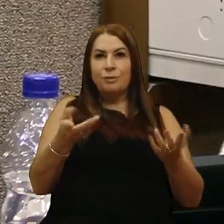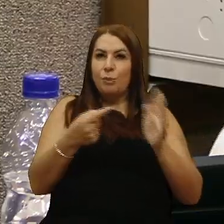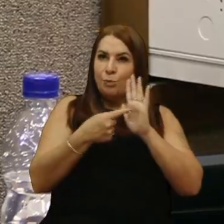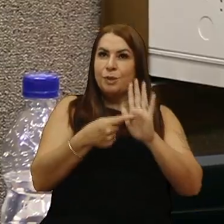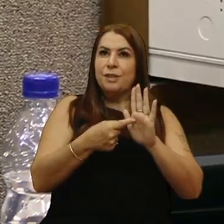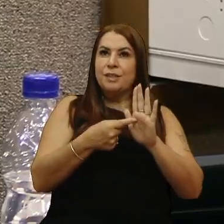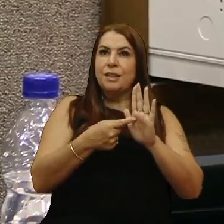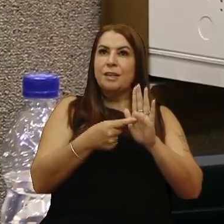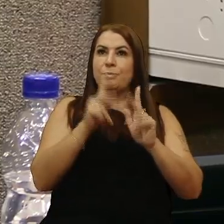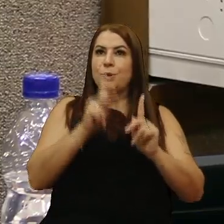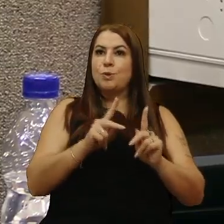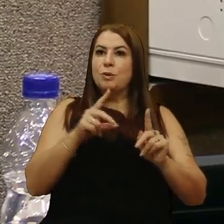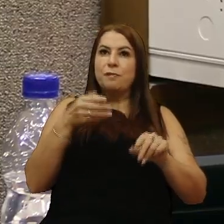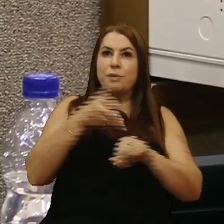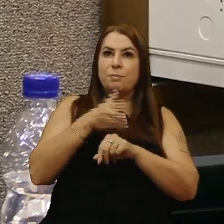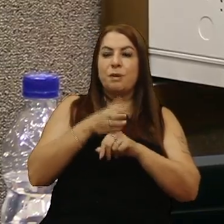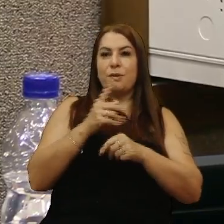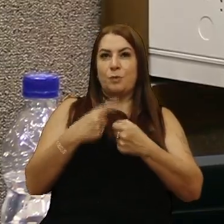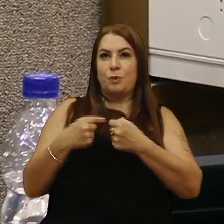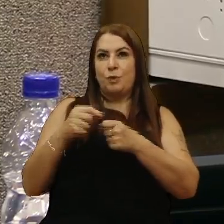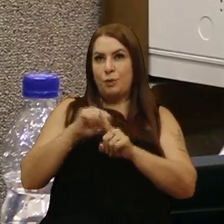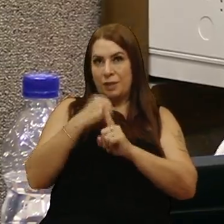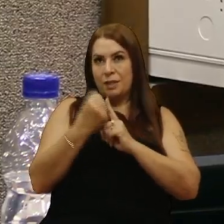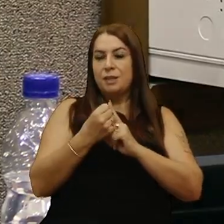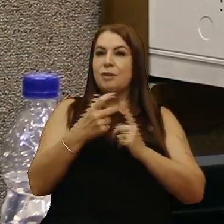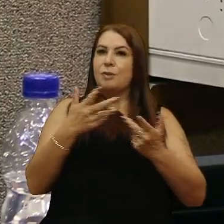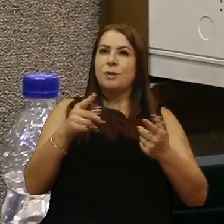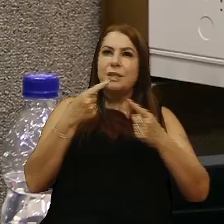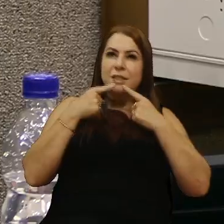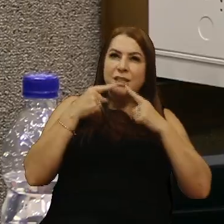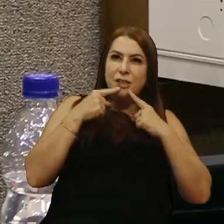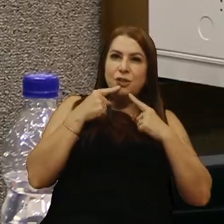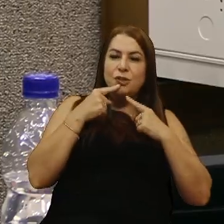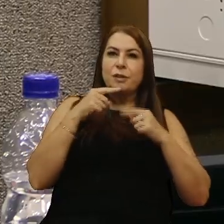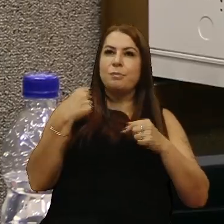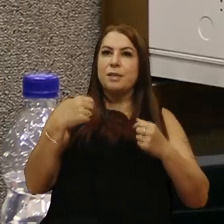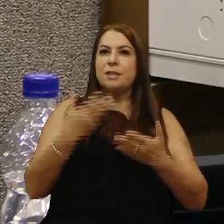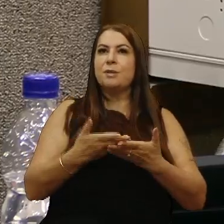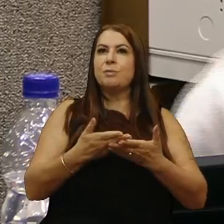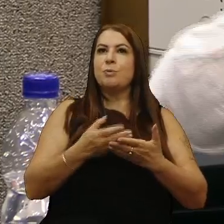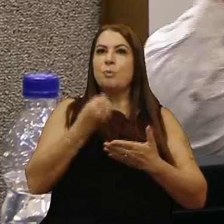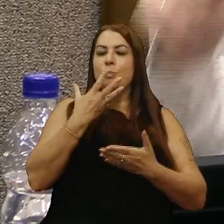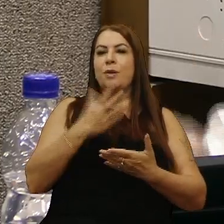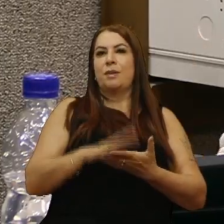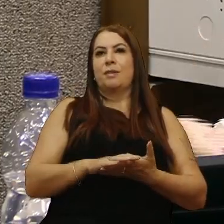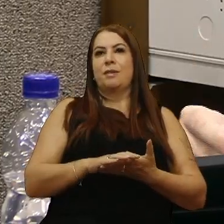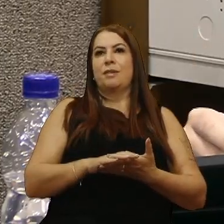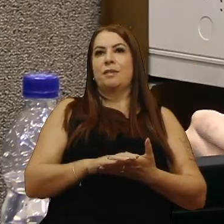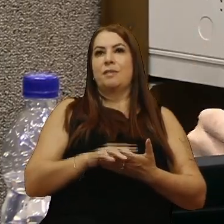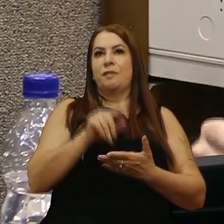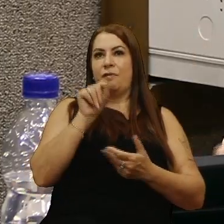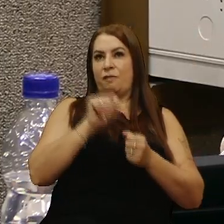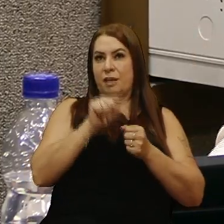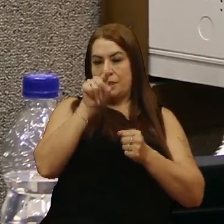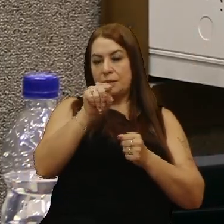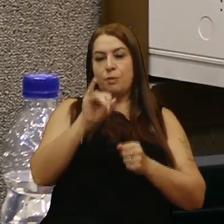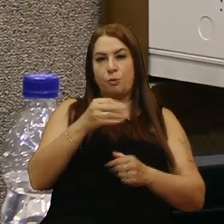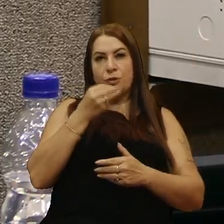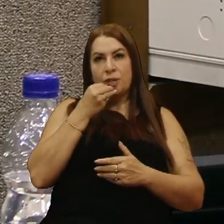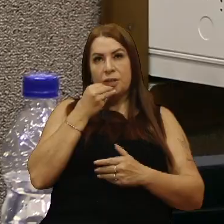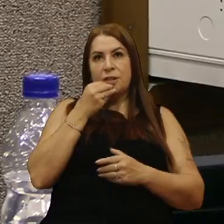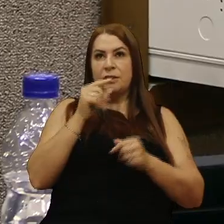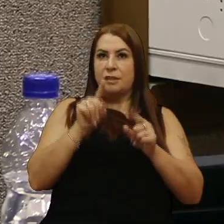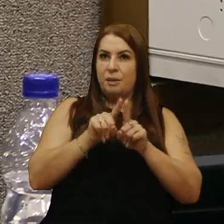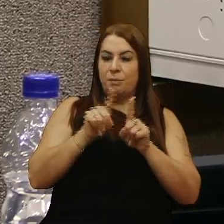mostrar os expoentes da nossa sociedade. Por tantas vezes nós recebemos críticas aqui, agora nós precisamos, como bem faz o senhor nessa oportunidade, como bem